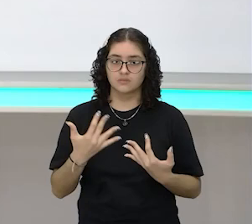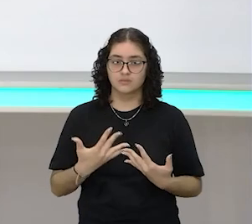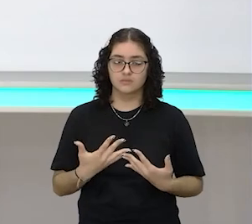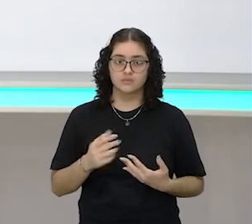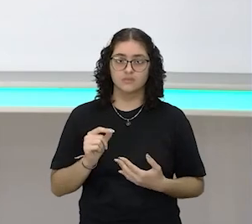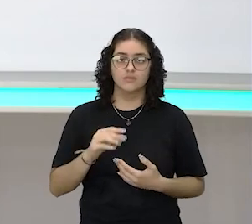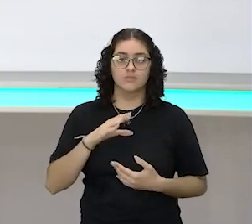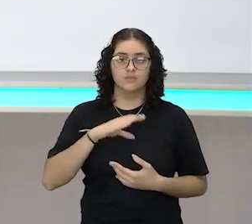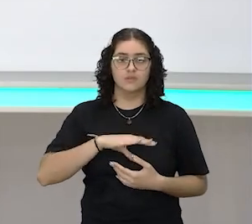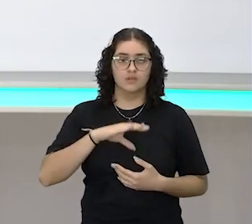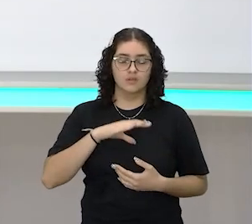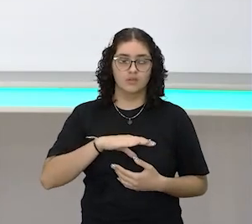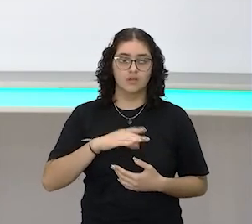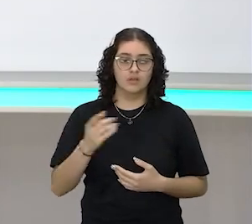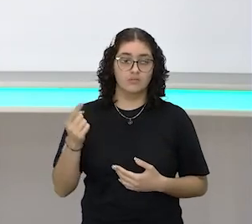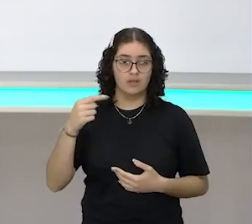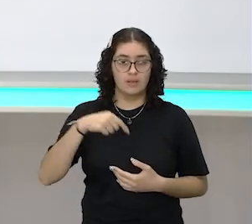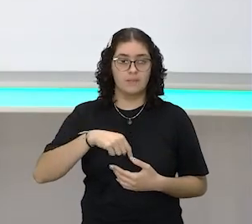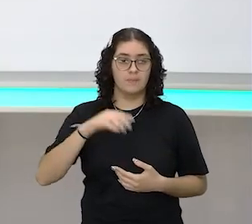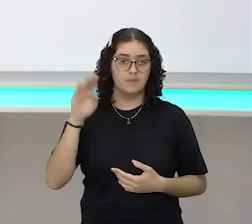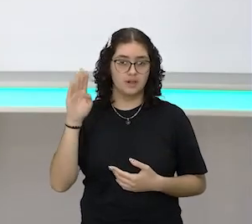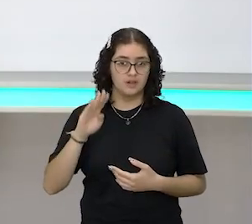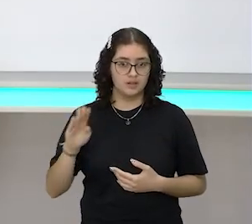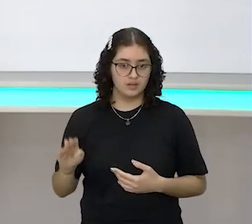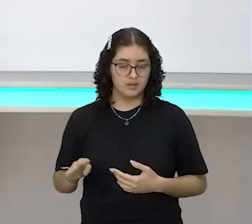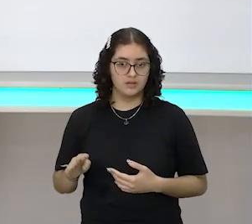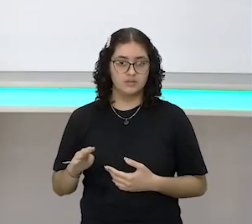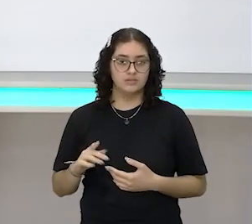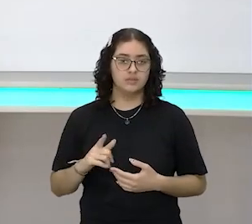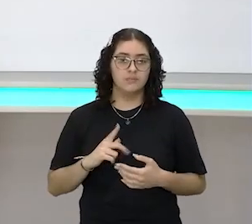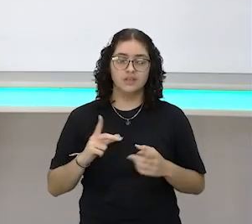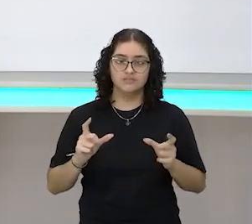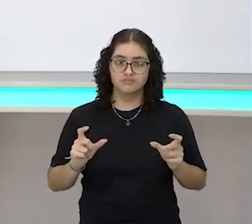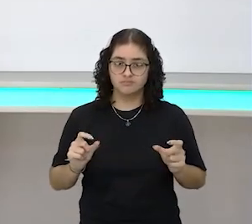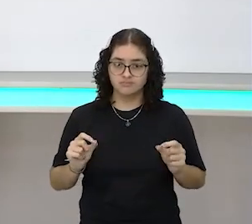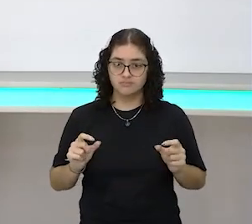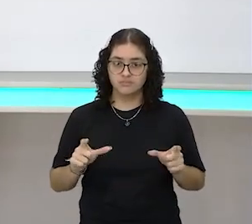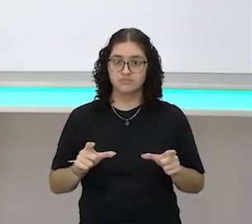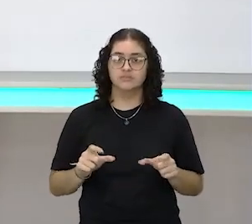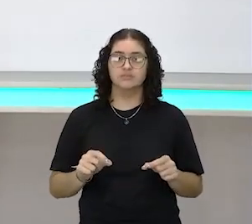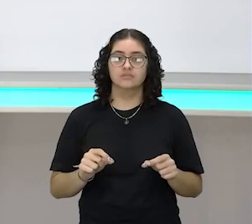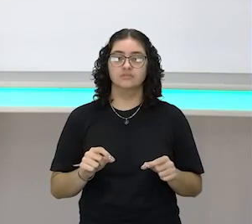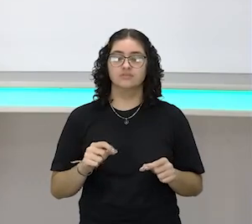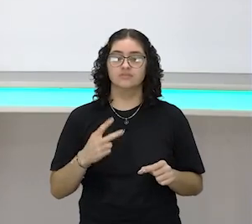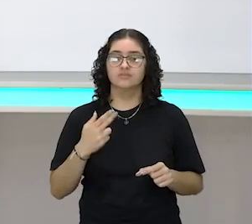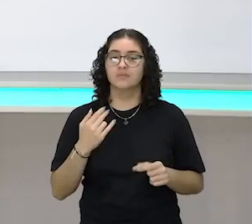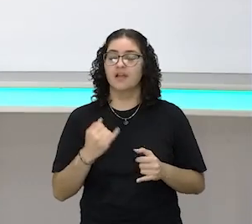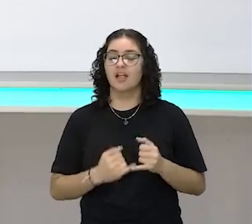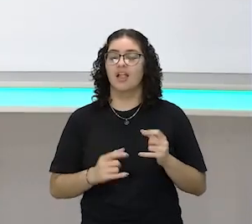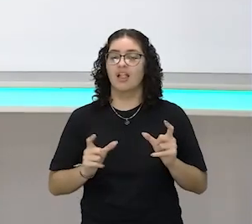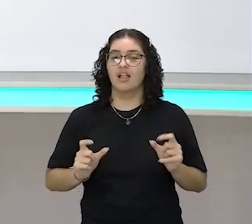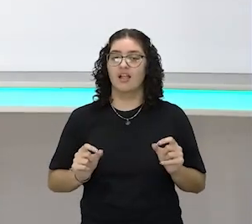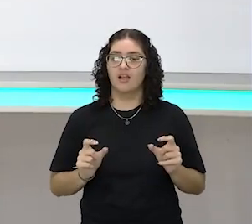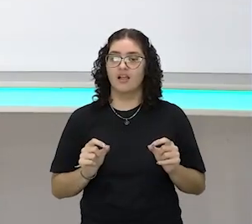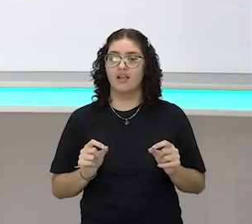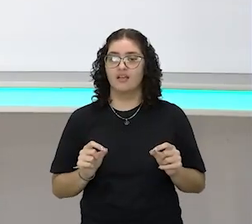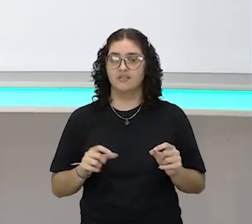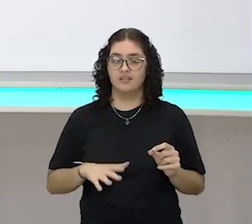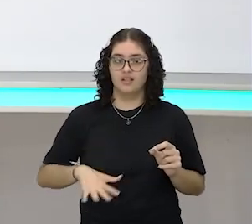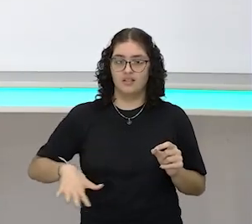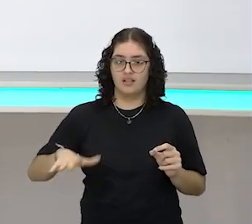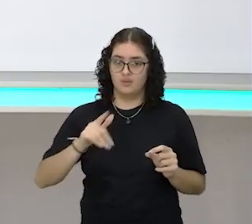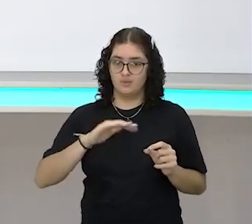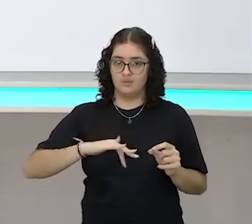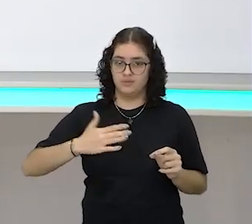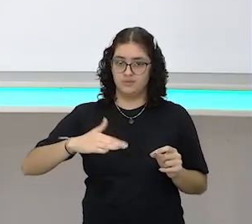portugueses chegaram ao Brasil e ficaram como caranguejos, arranhando e espetando o litoral.